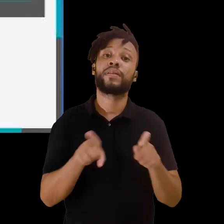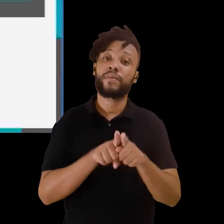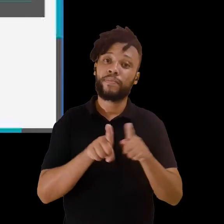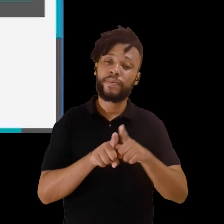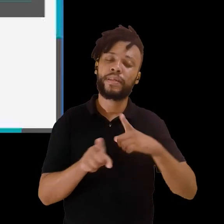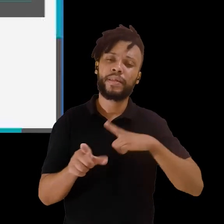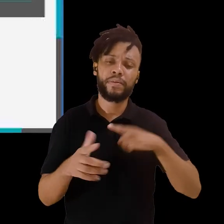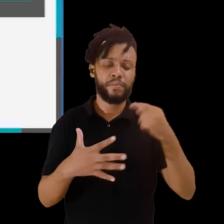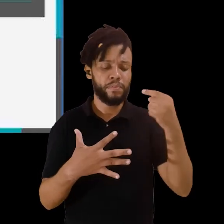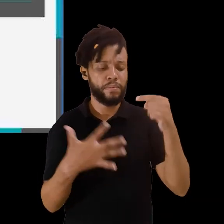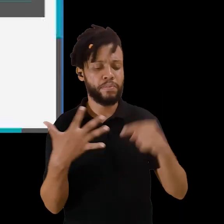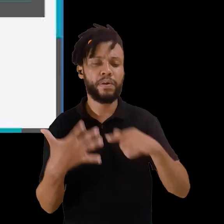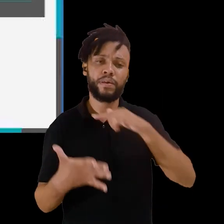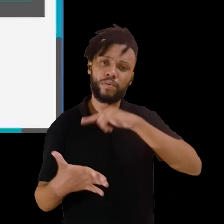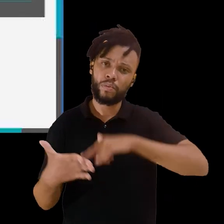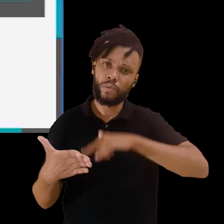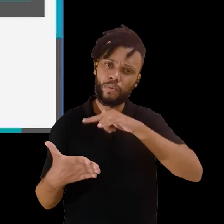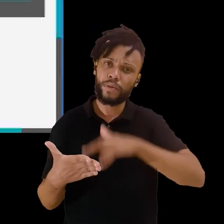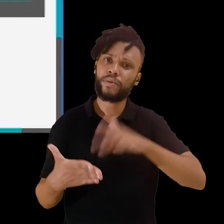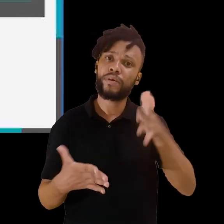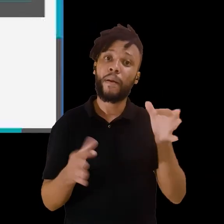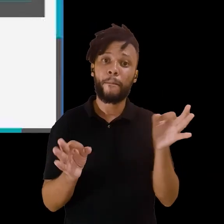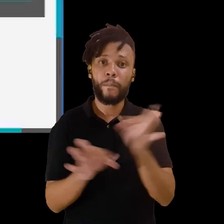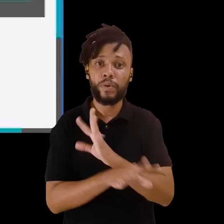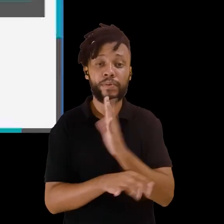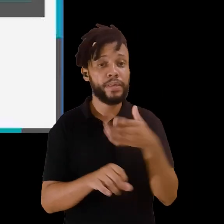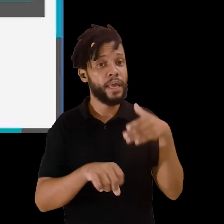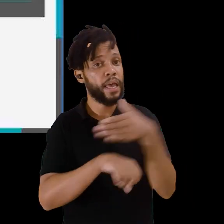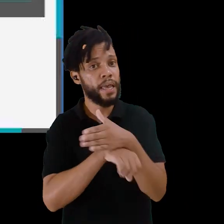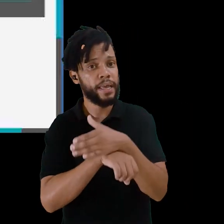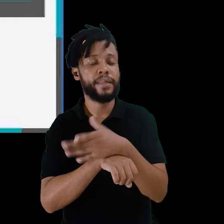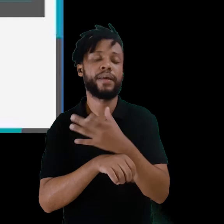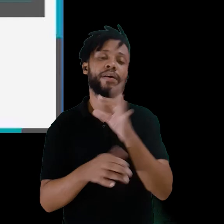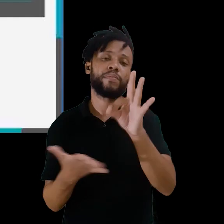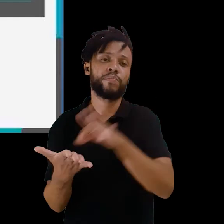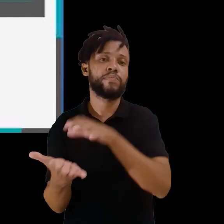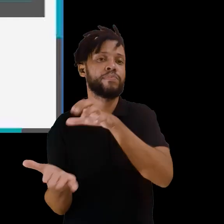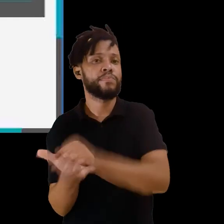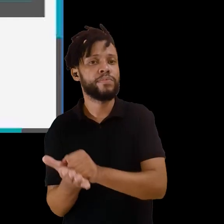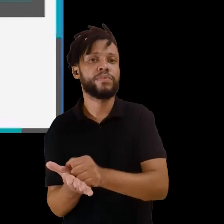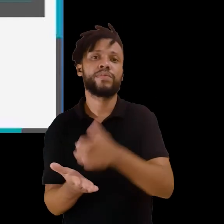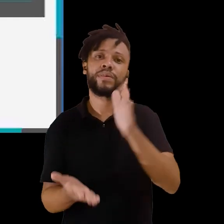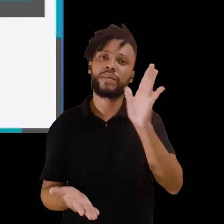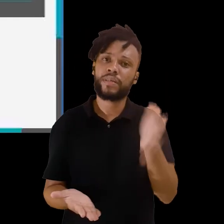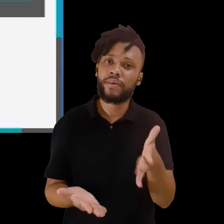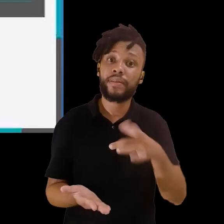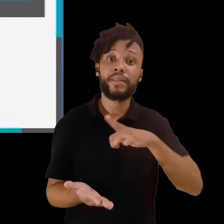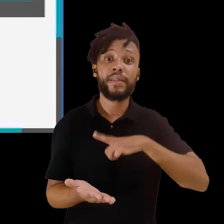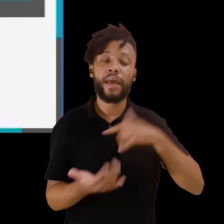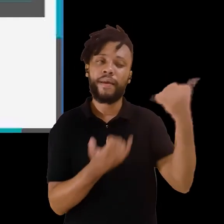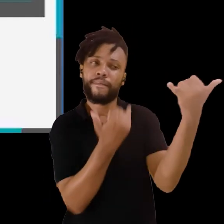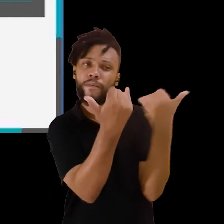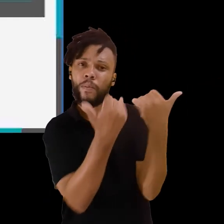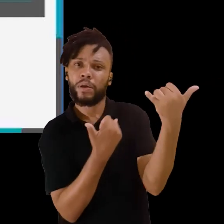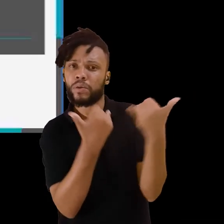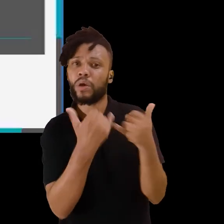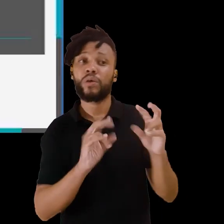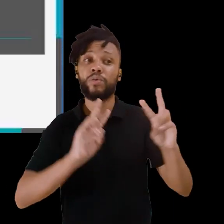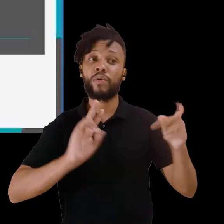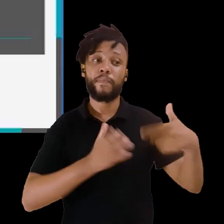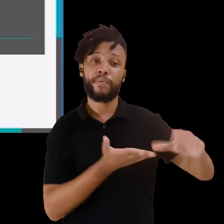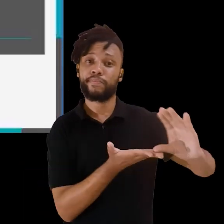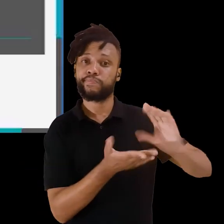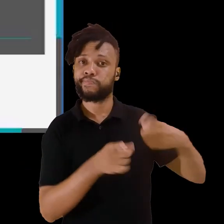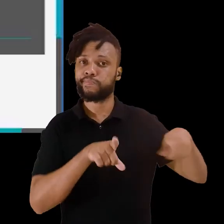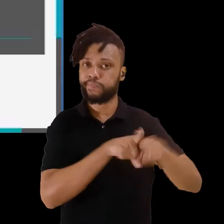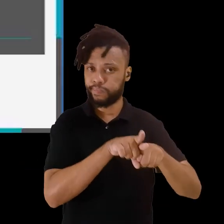esses documentos aqui trabalhados, você já entra lá, já faz a sua inscrição, mas aqui você também tem informações sobre os